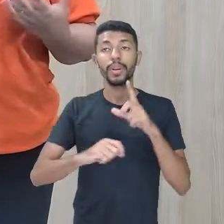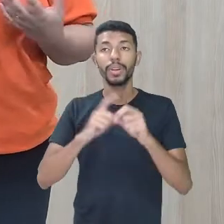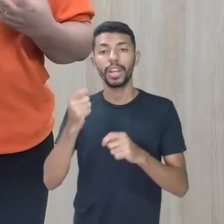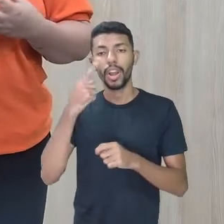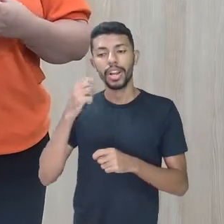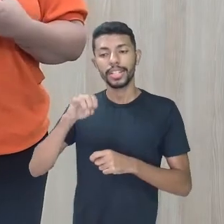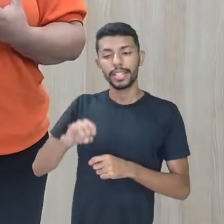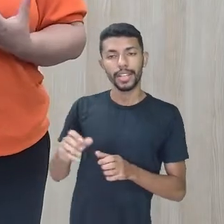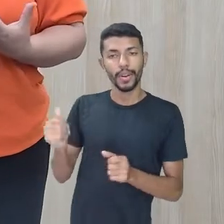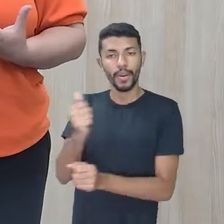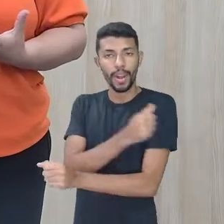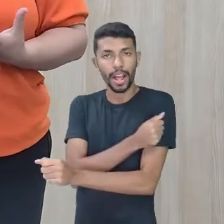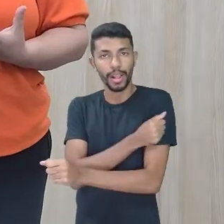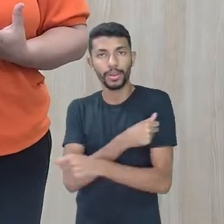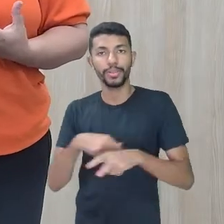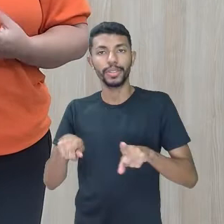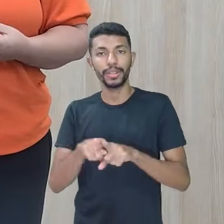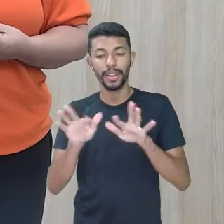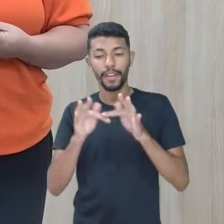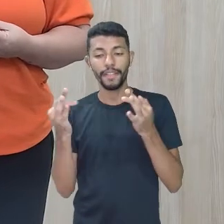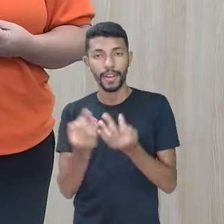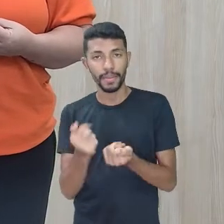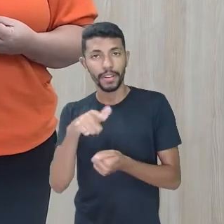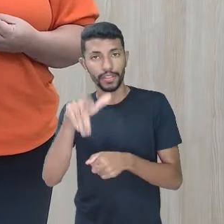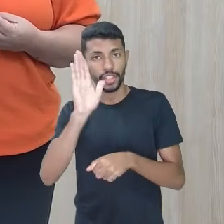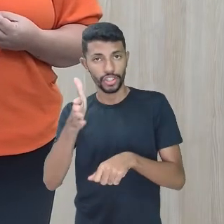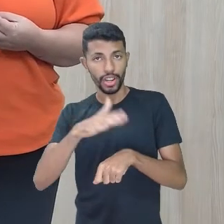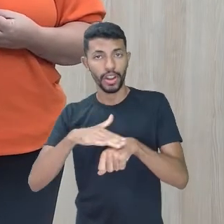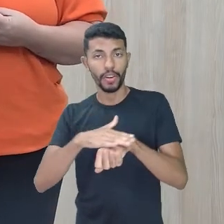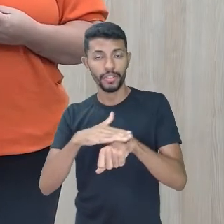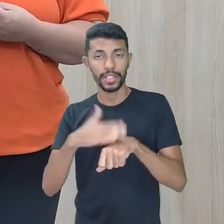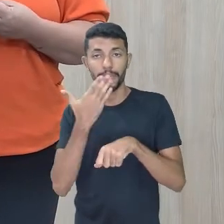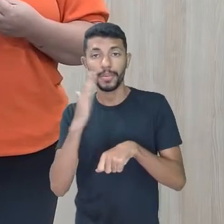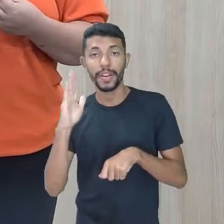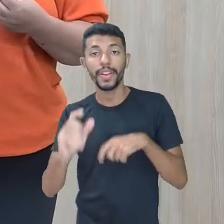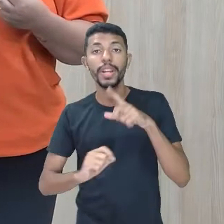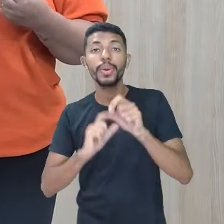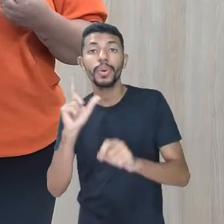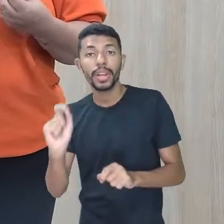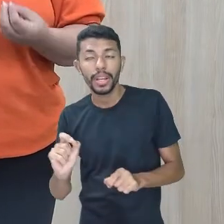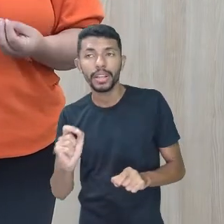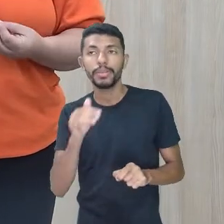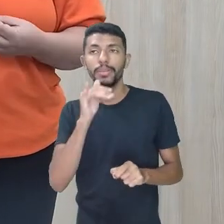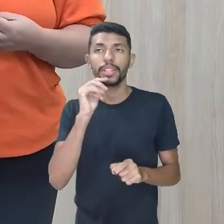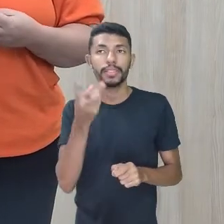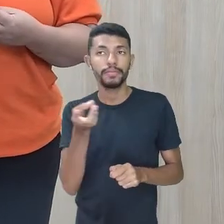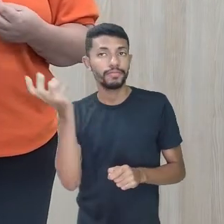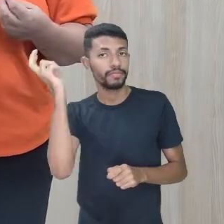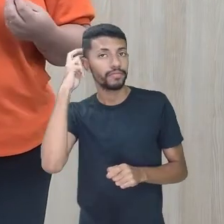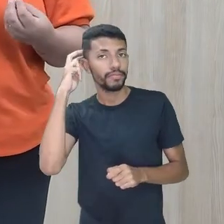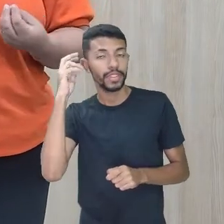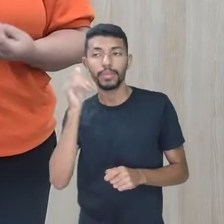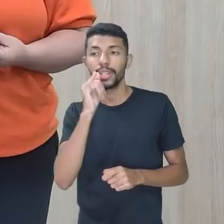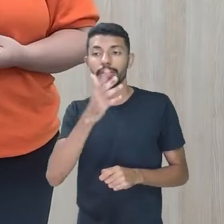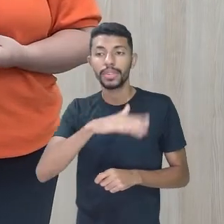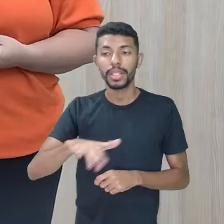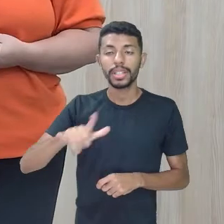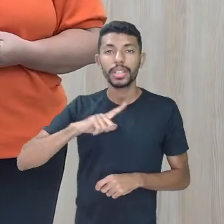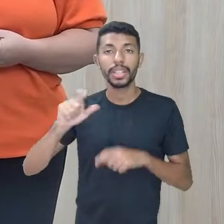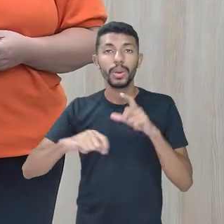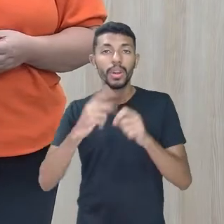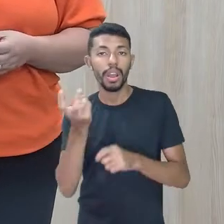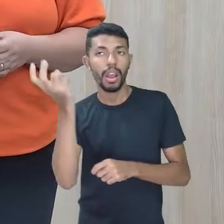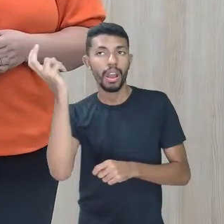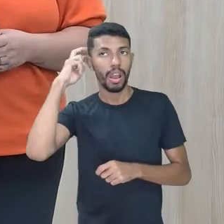família dele, que você já conversou, ela prefere um implante, a criança tem um implante